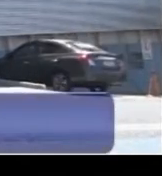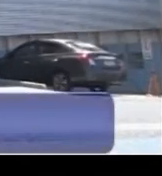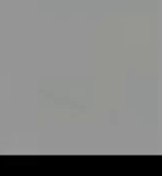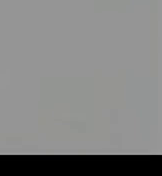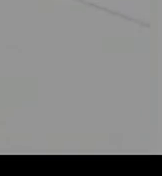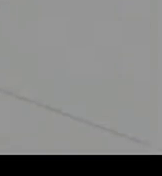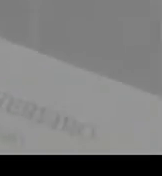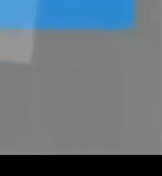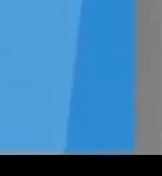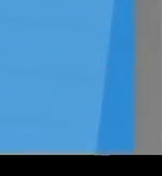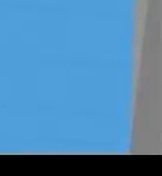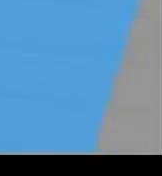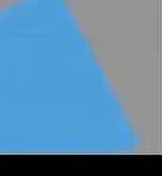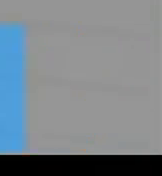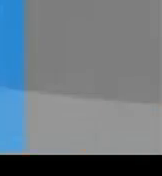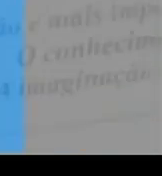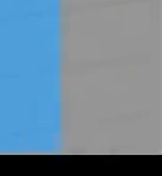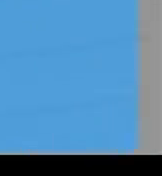riopreto.sp.leg.br.